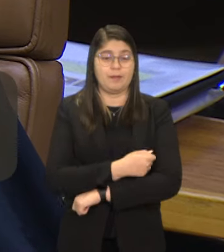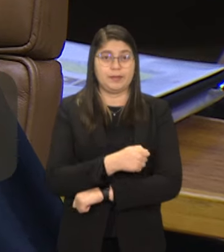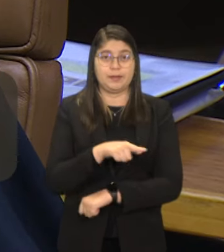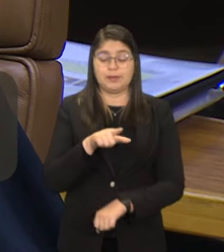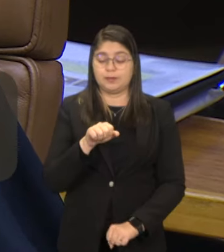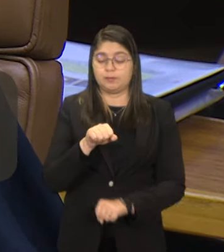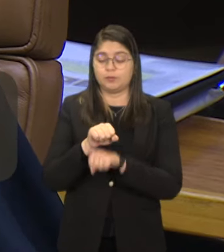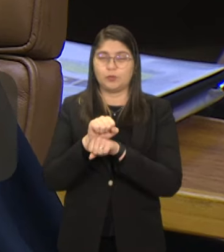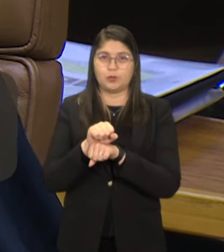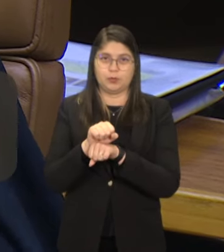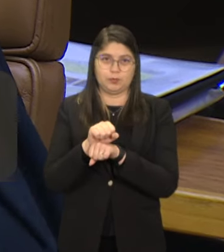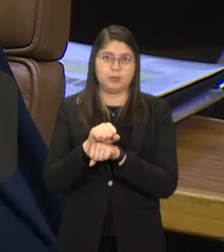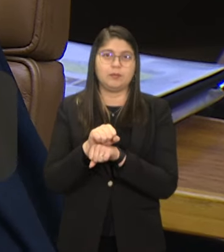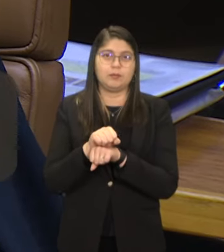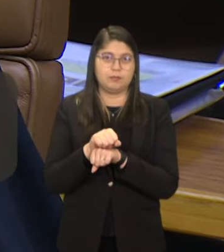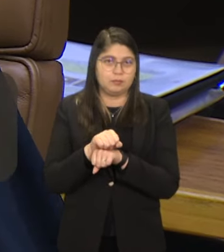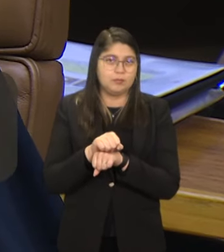suspensa